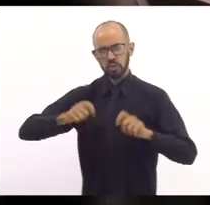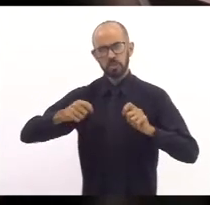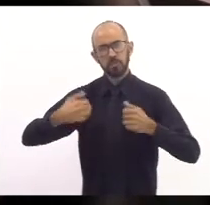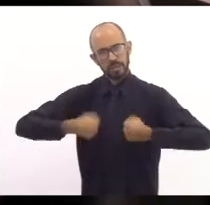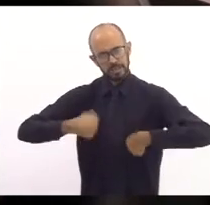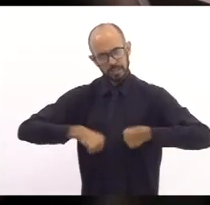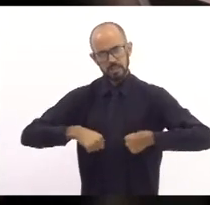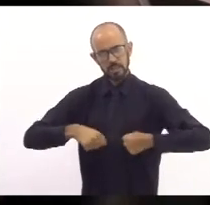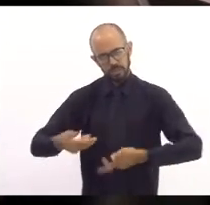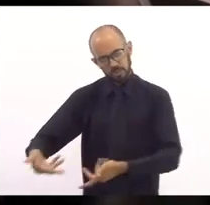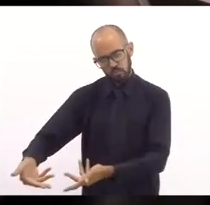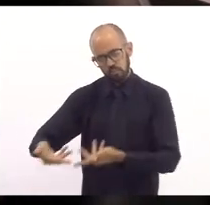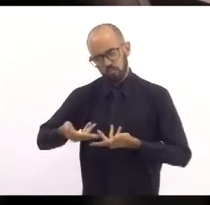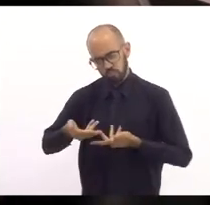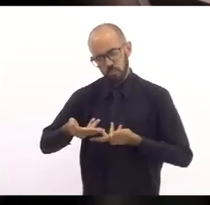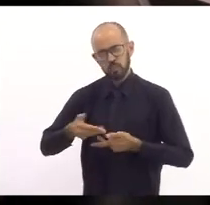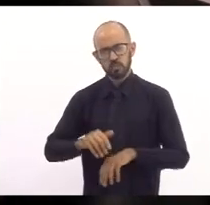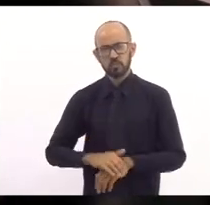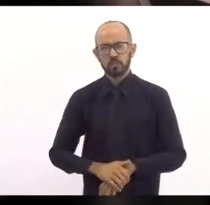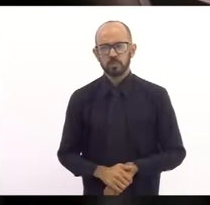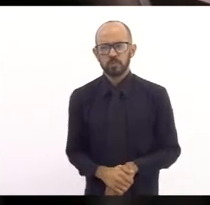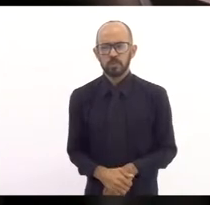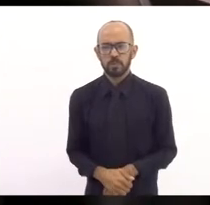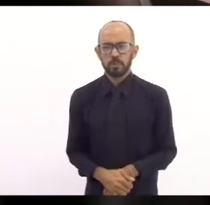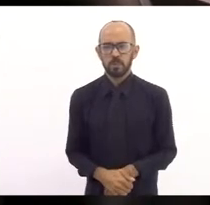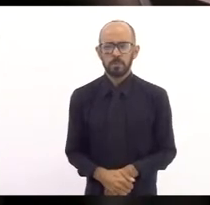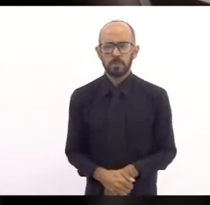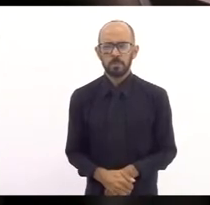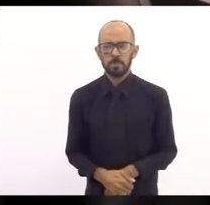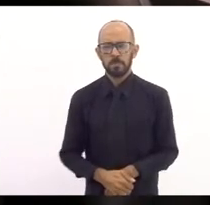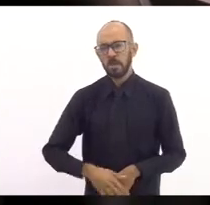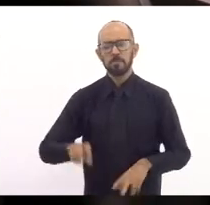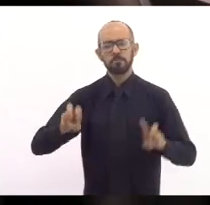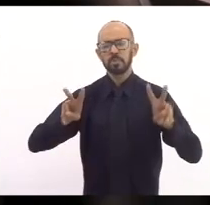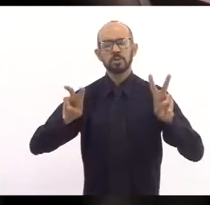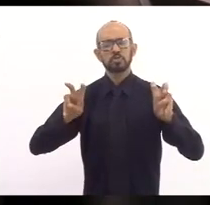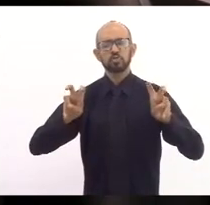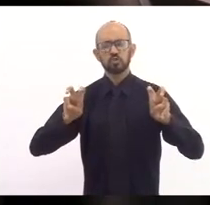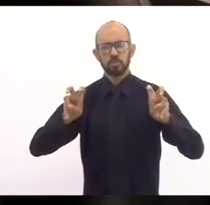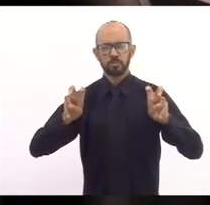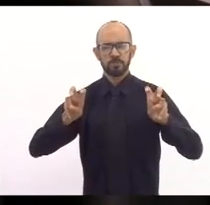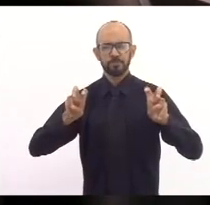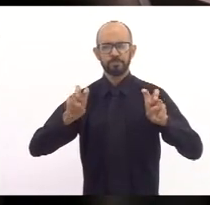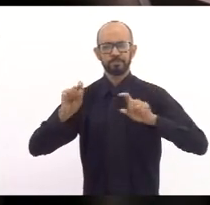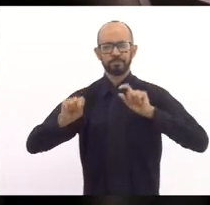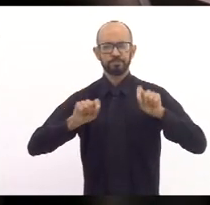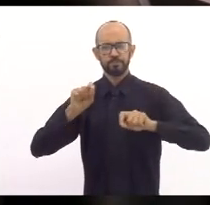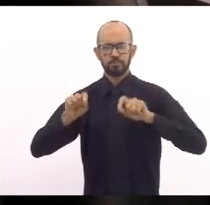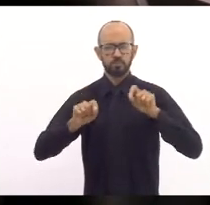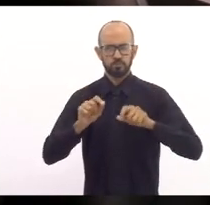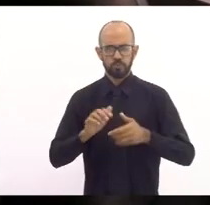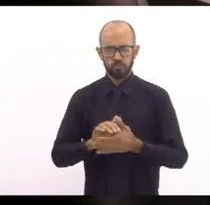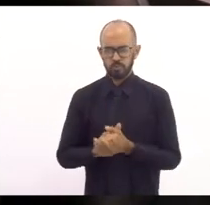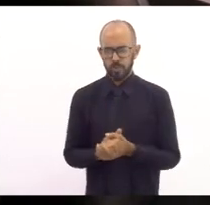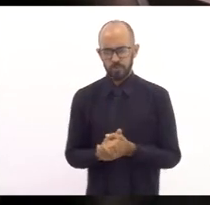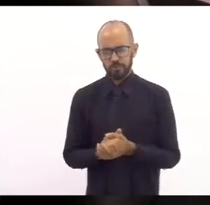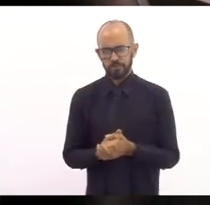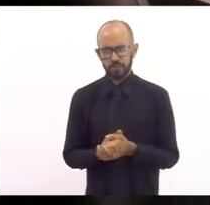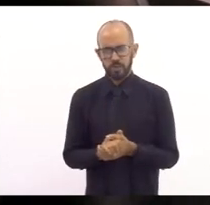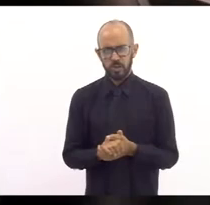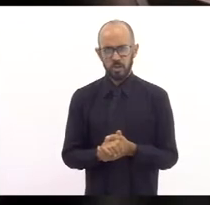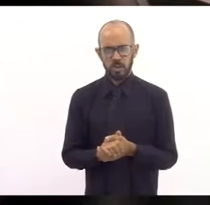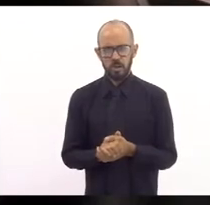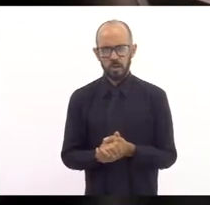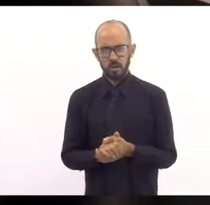que deve ser atendido, que deve alcançar. Em relação aqui, quando nós aqui,